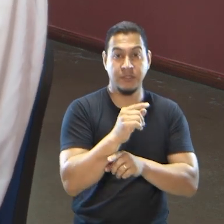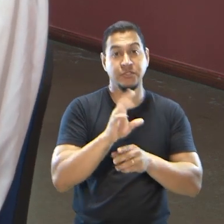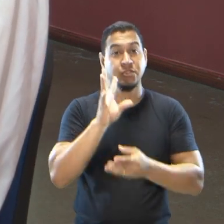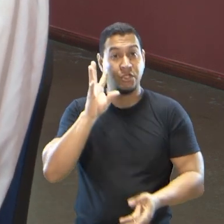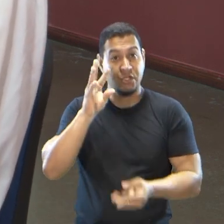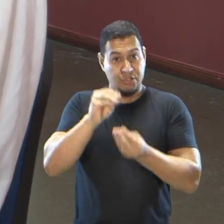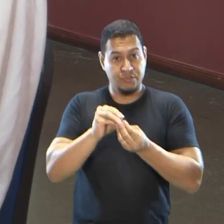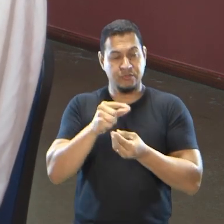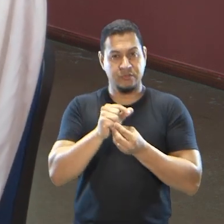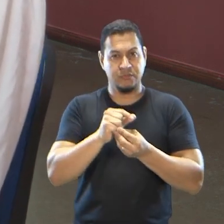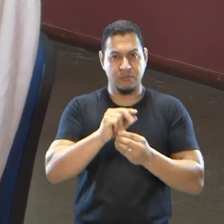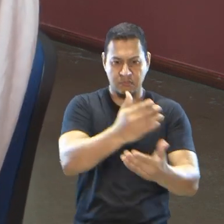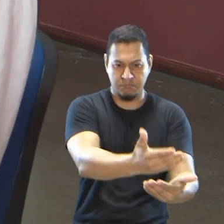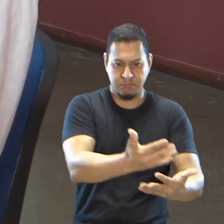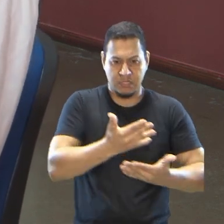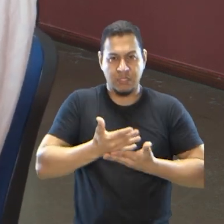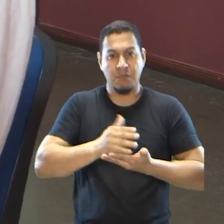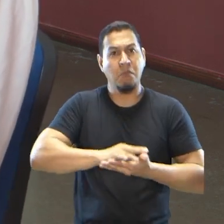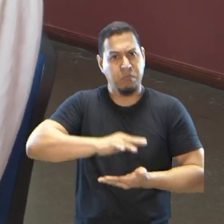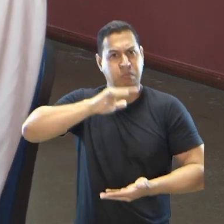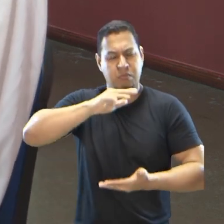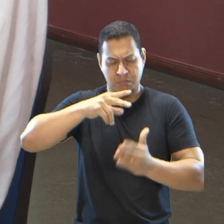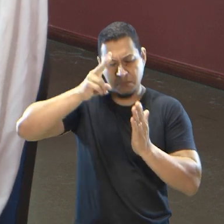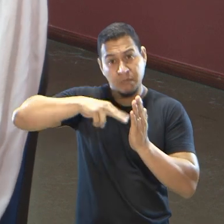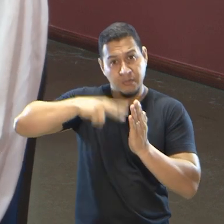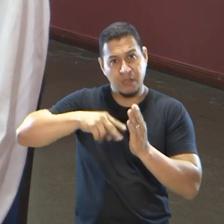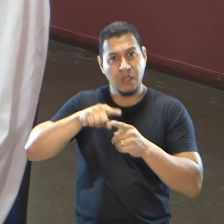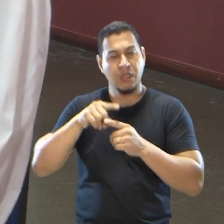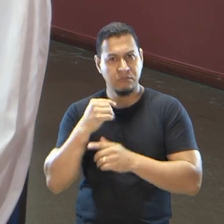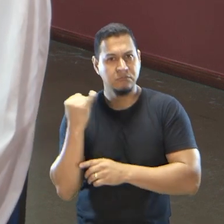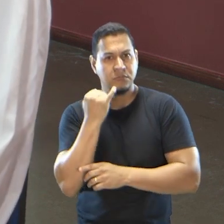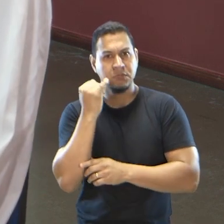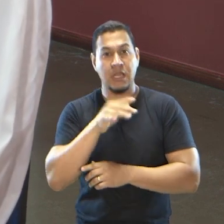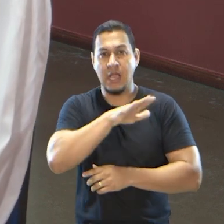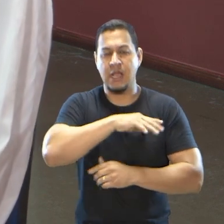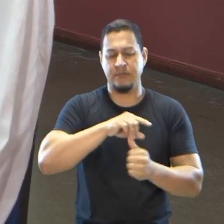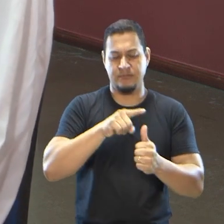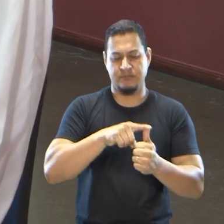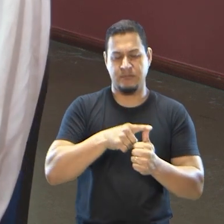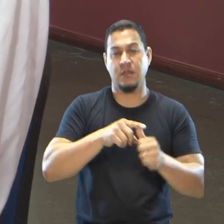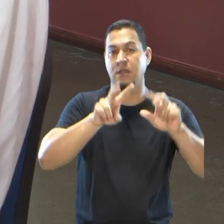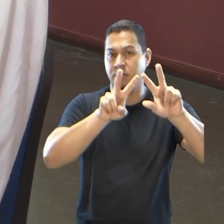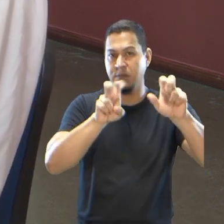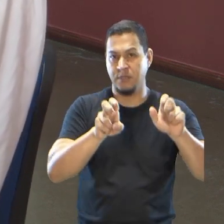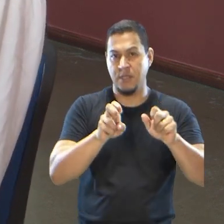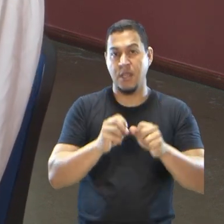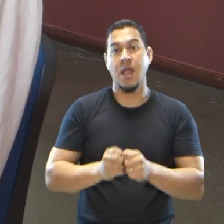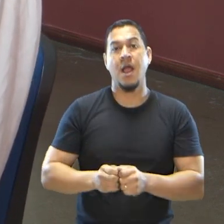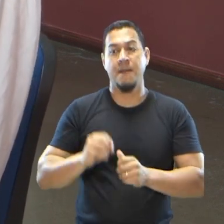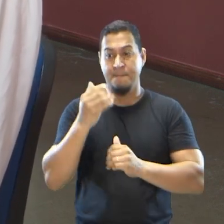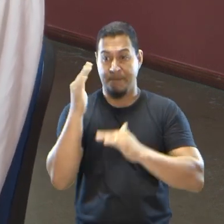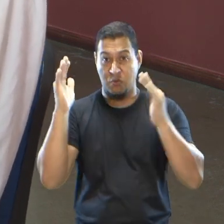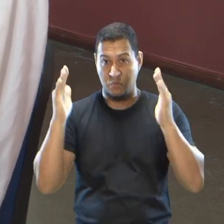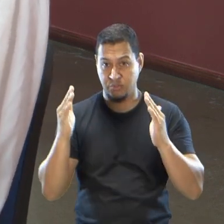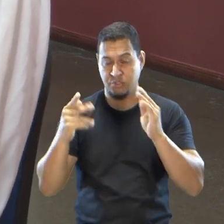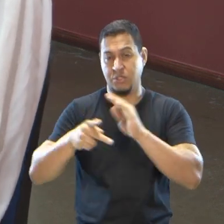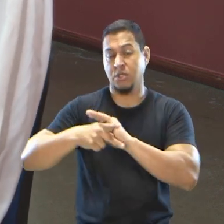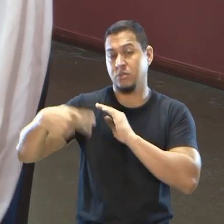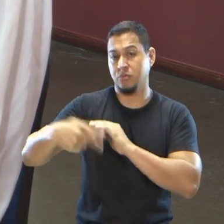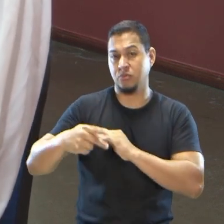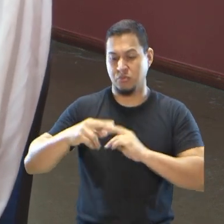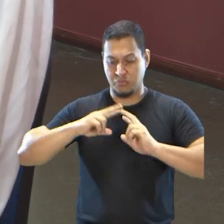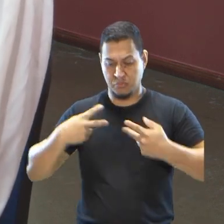Isso. De resumo, então foi um volume alto. E as áreas temáticas vão ser biologia dos organismos e